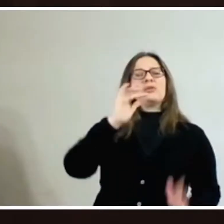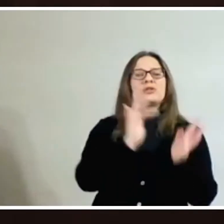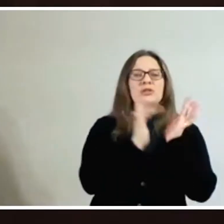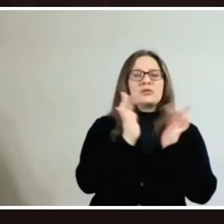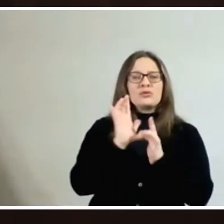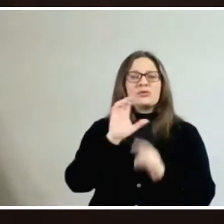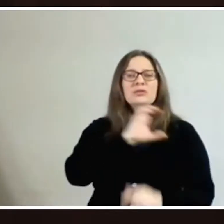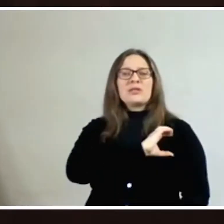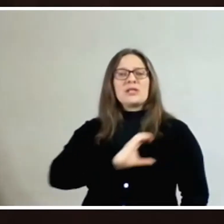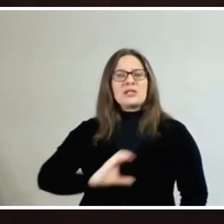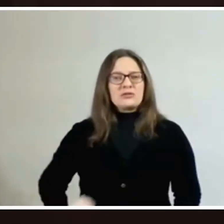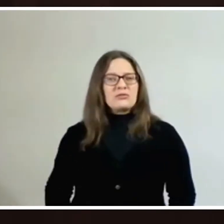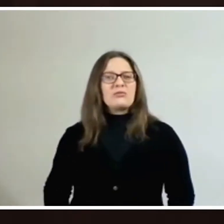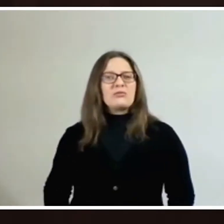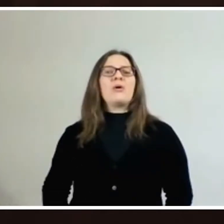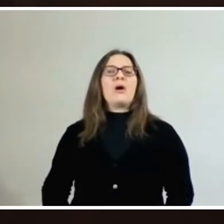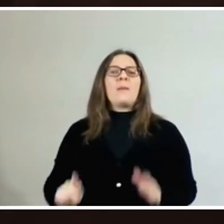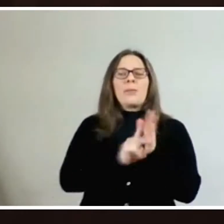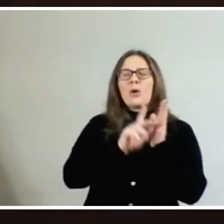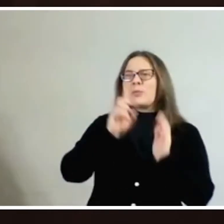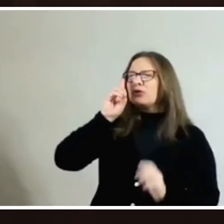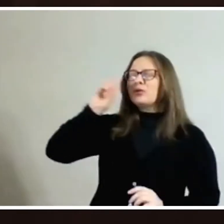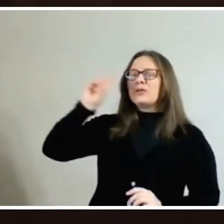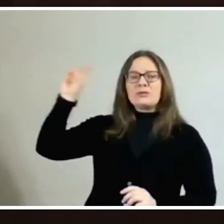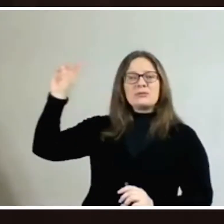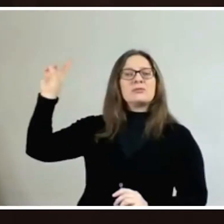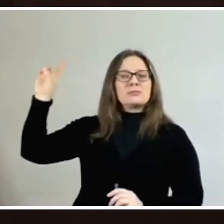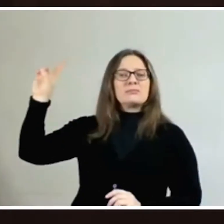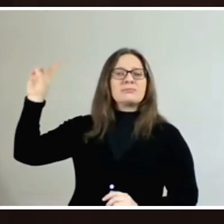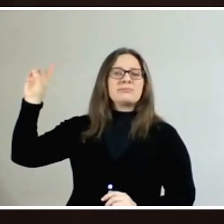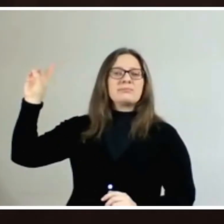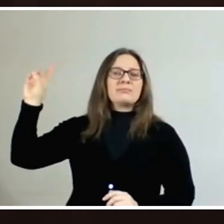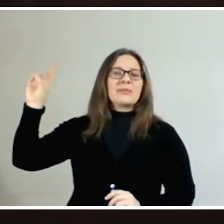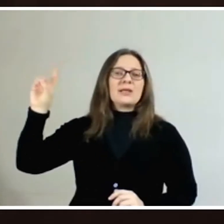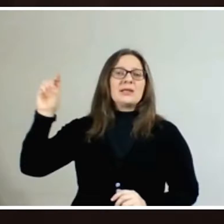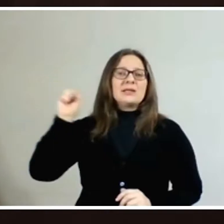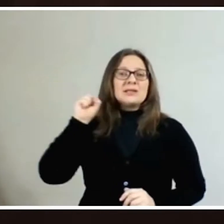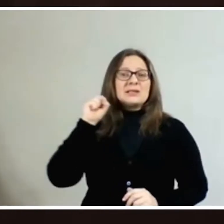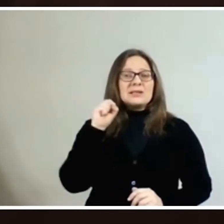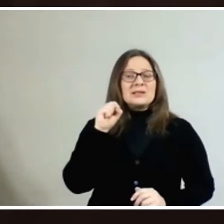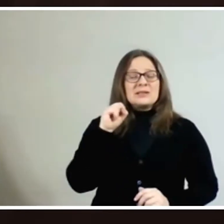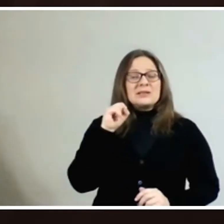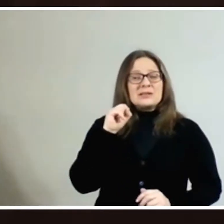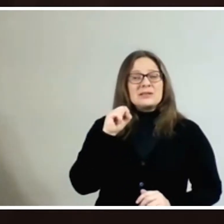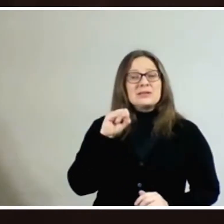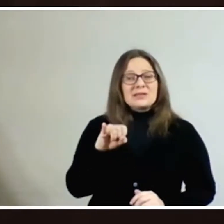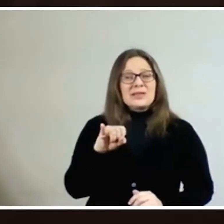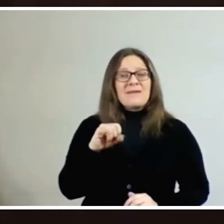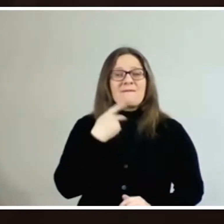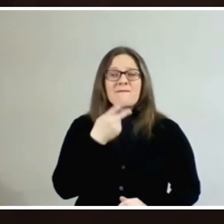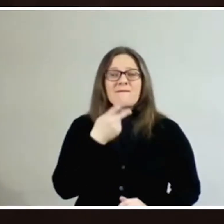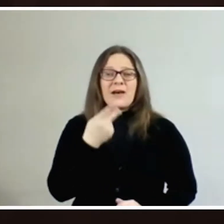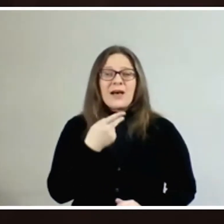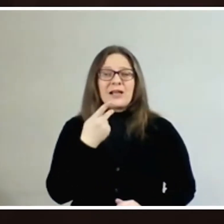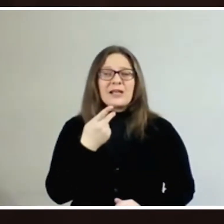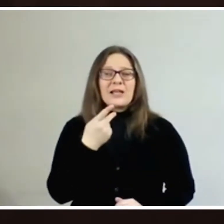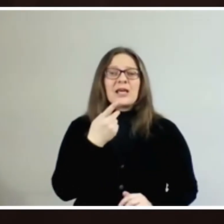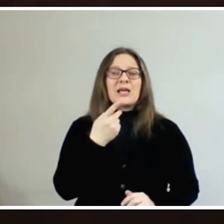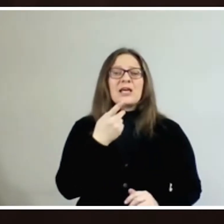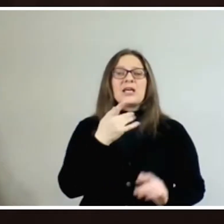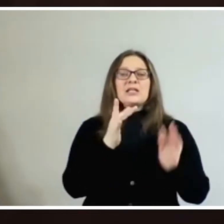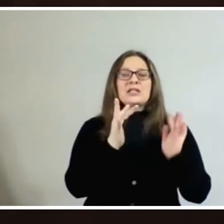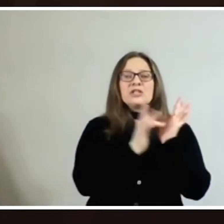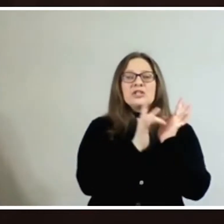Vou repetir. Todo espírito que confessa que Jesus Cristo veio em carne é de